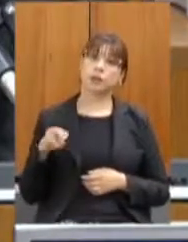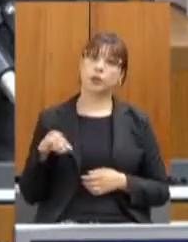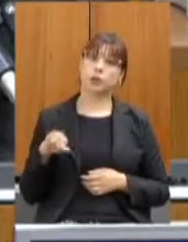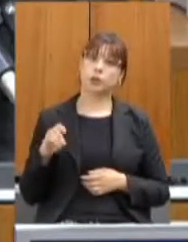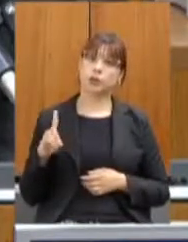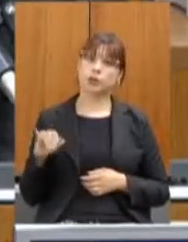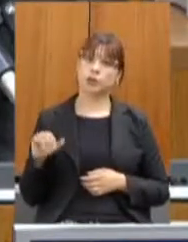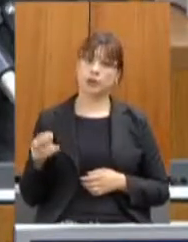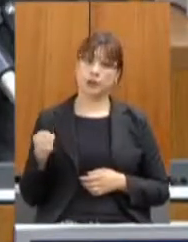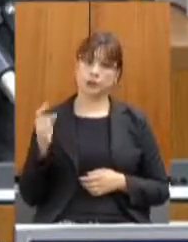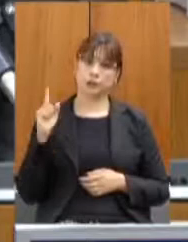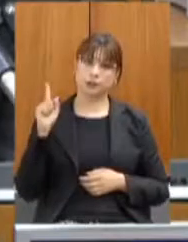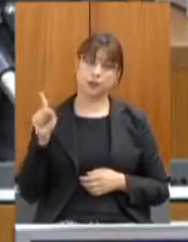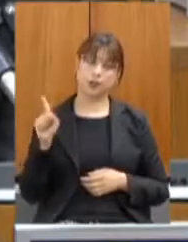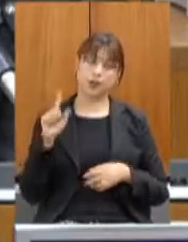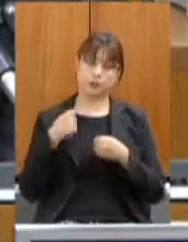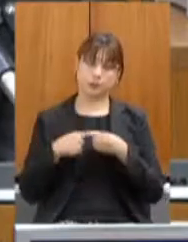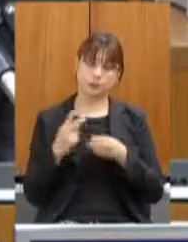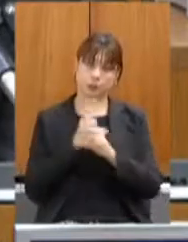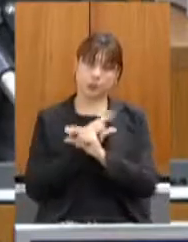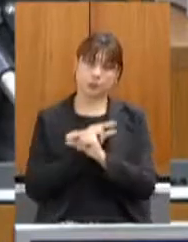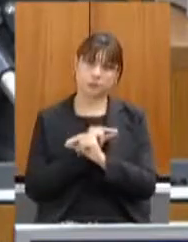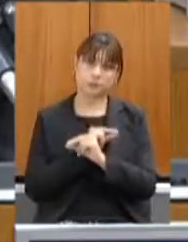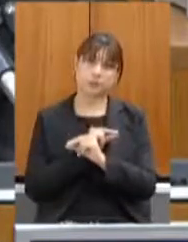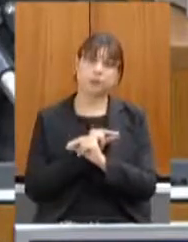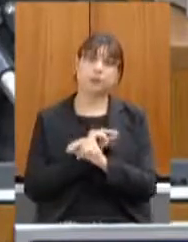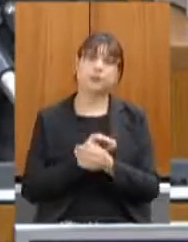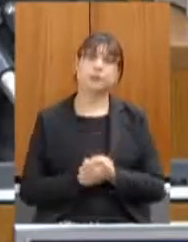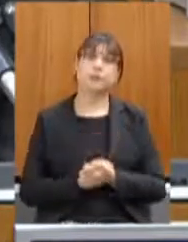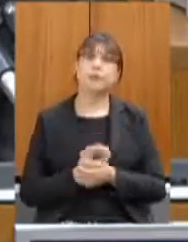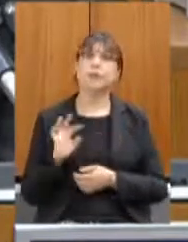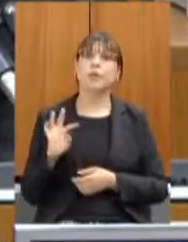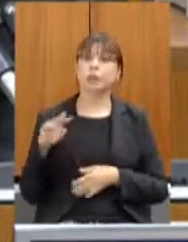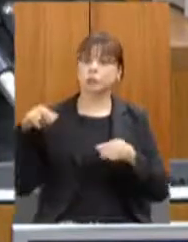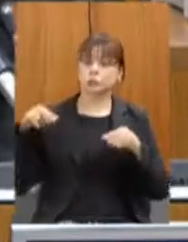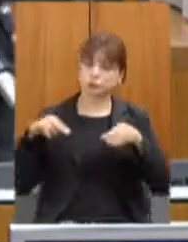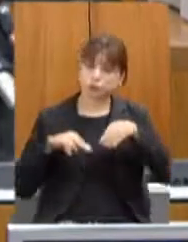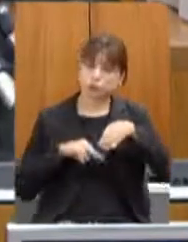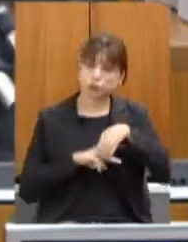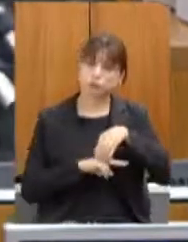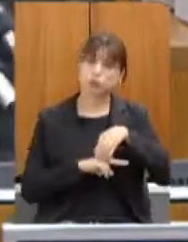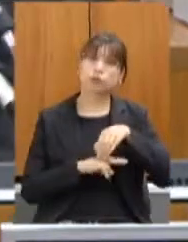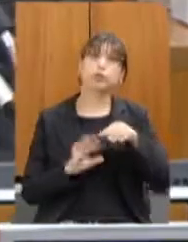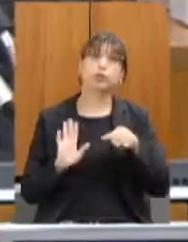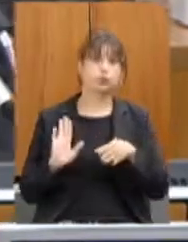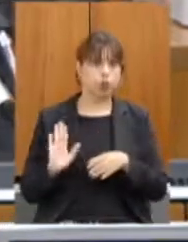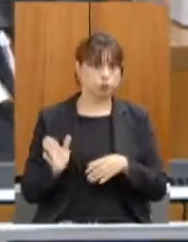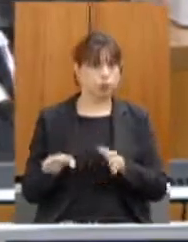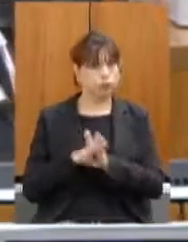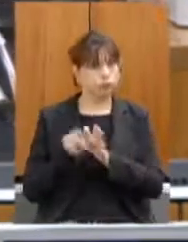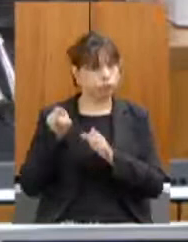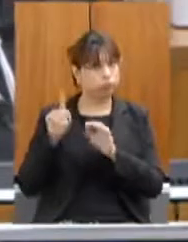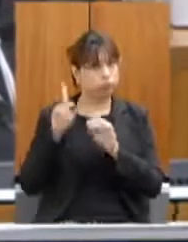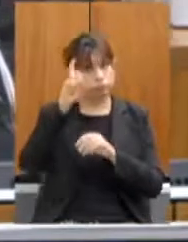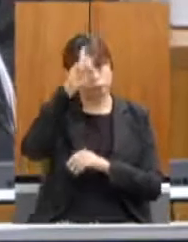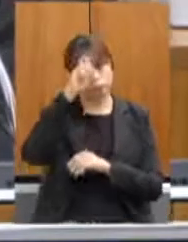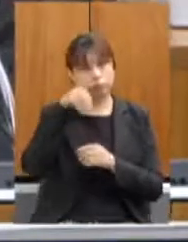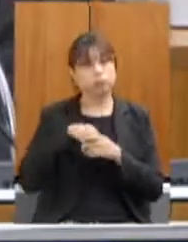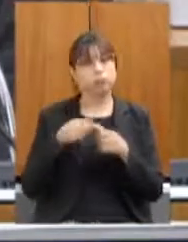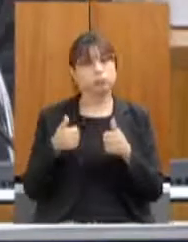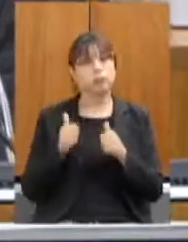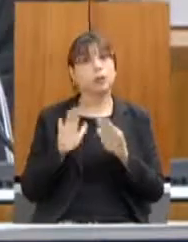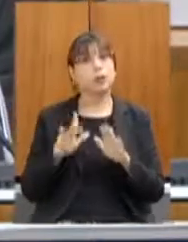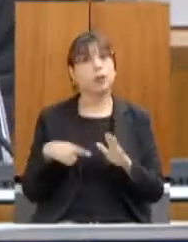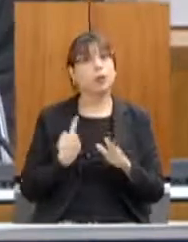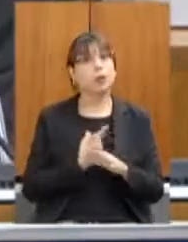Patos de Minas o tomógrafo já está no hospital e nós estamos agora